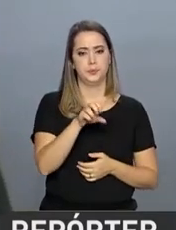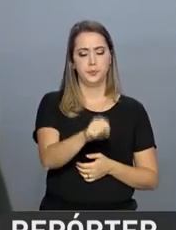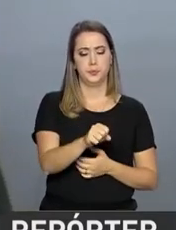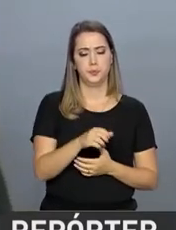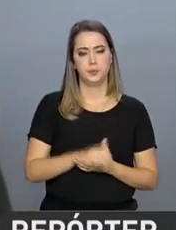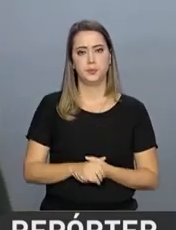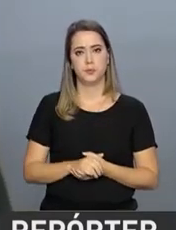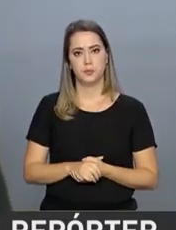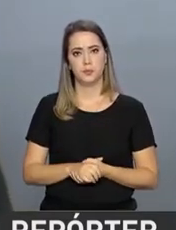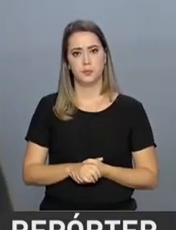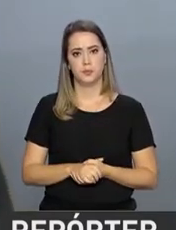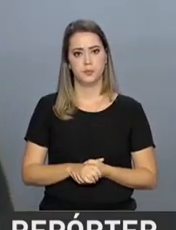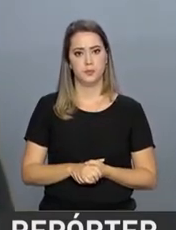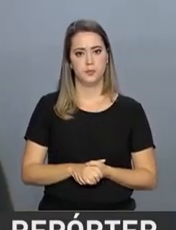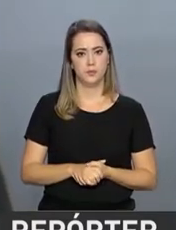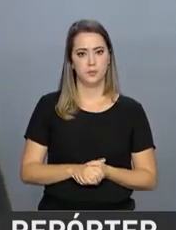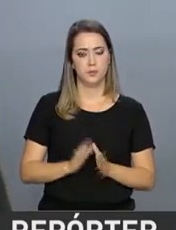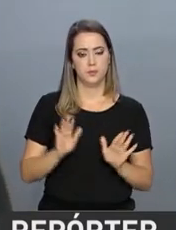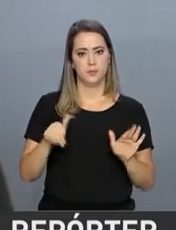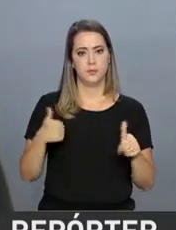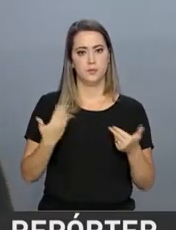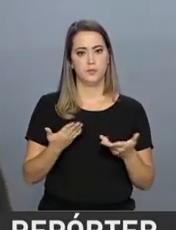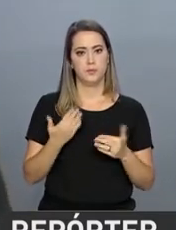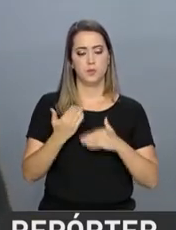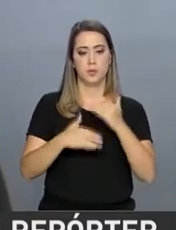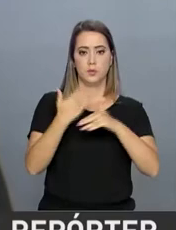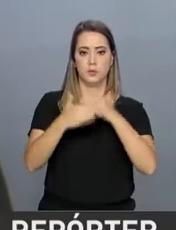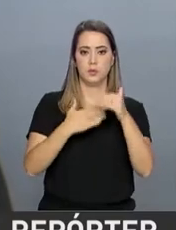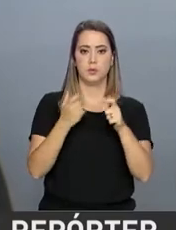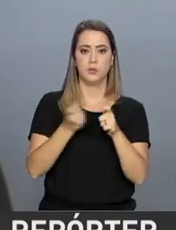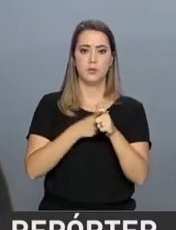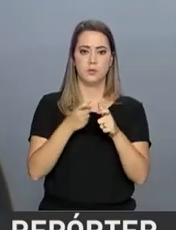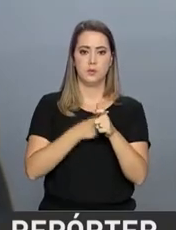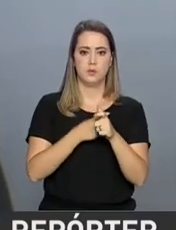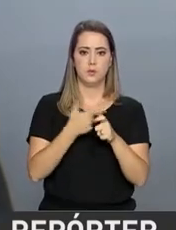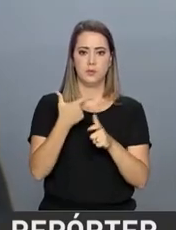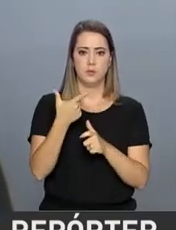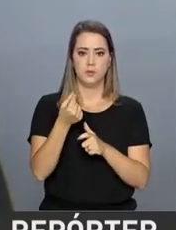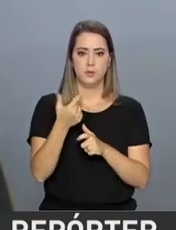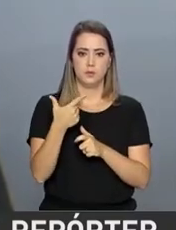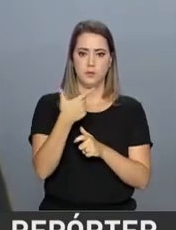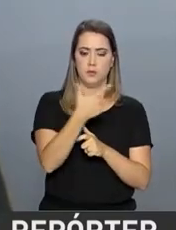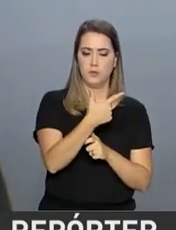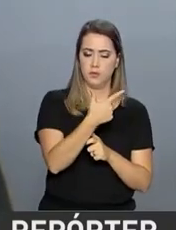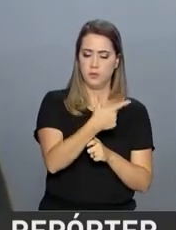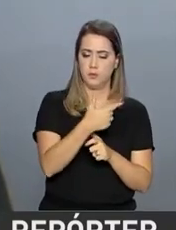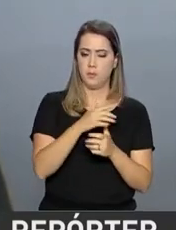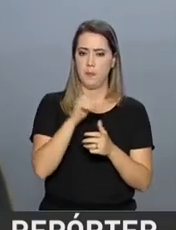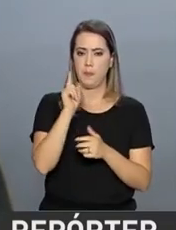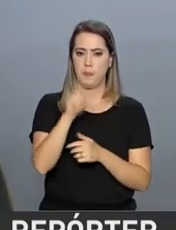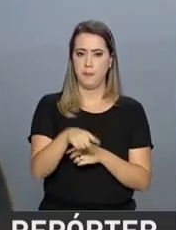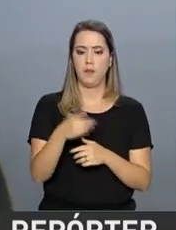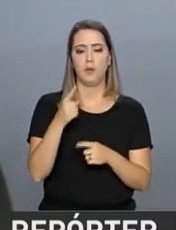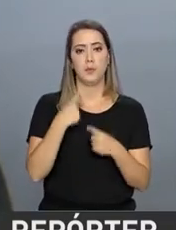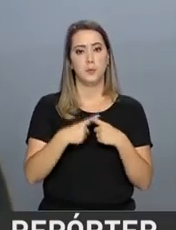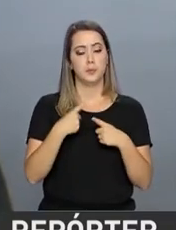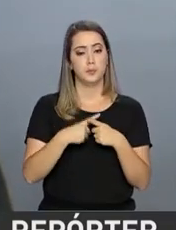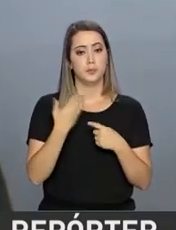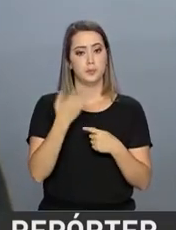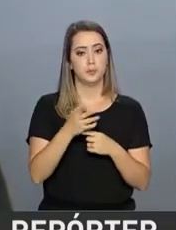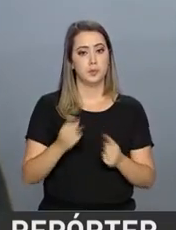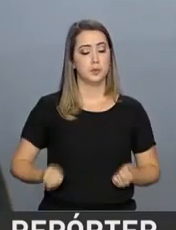não é é então esse aumento do défice de 2012 que é o melhor ponto agora é foi basicamente